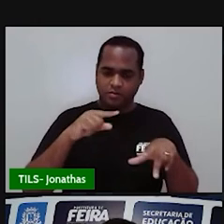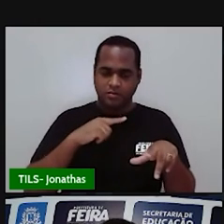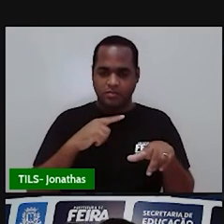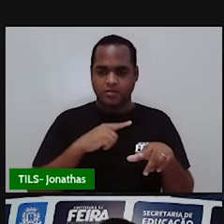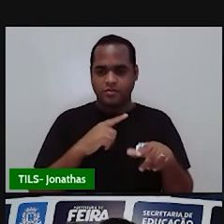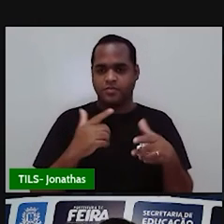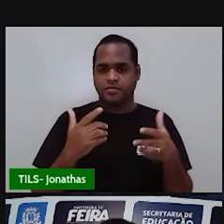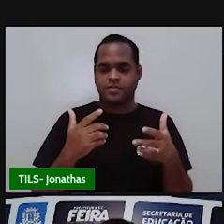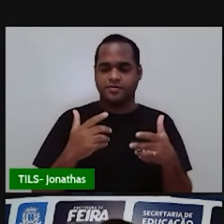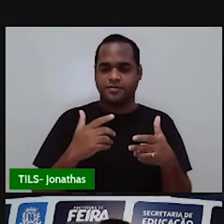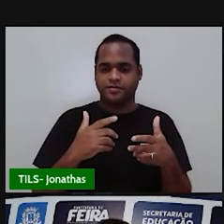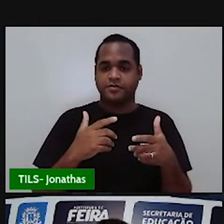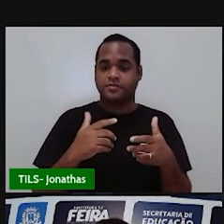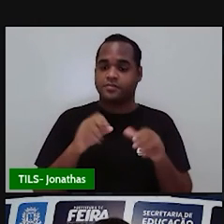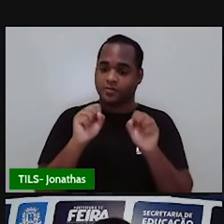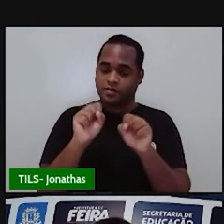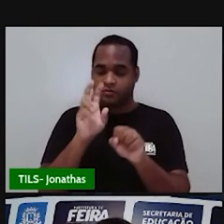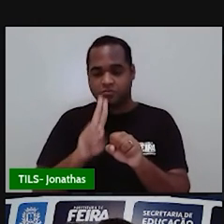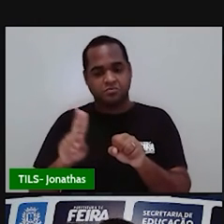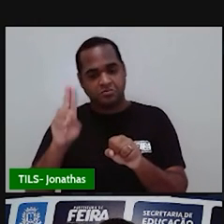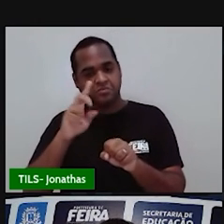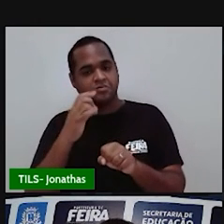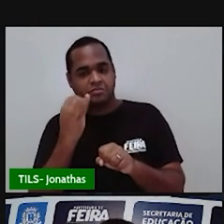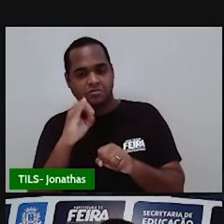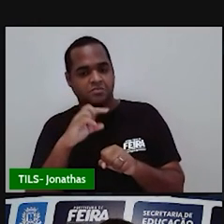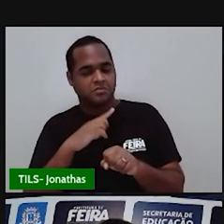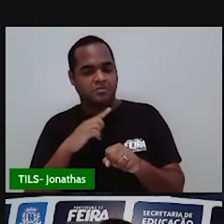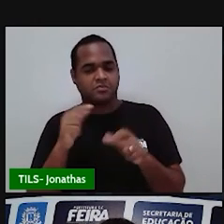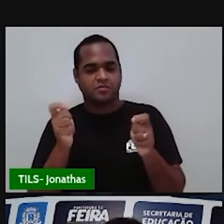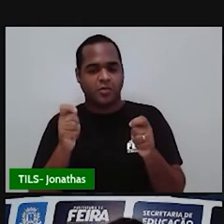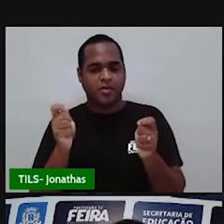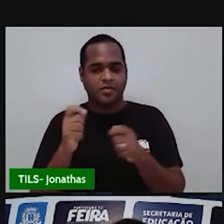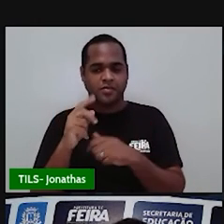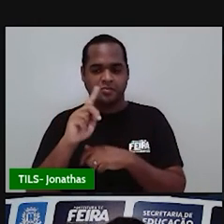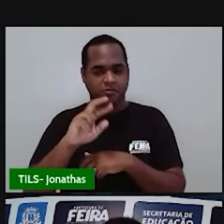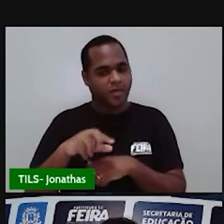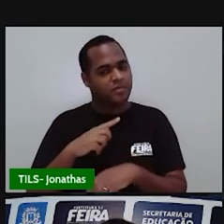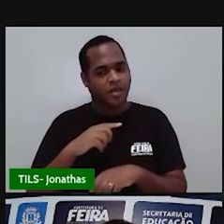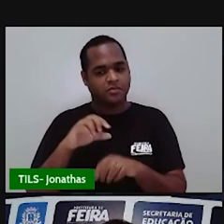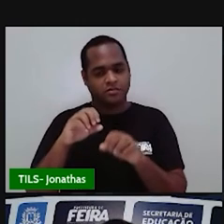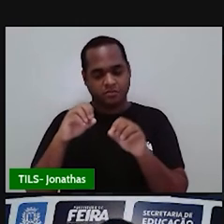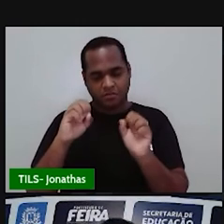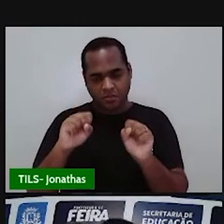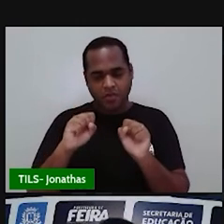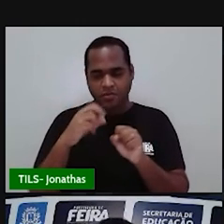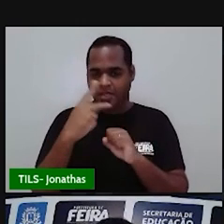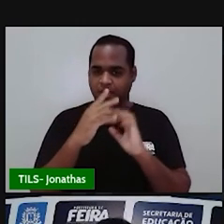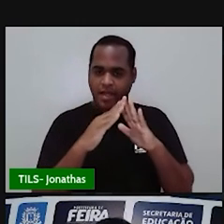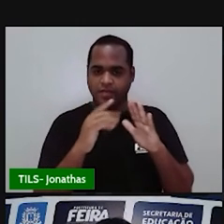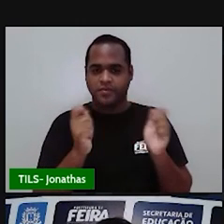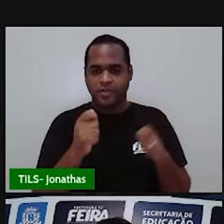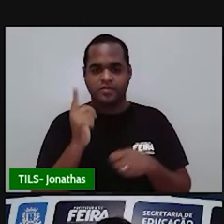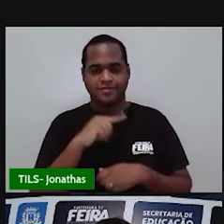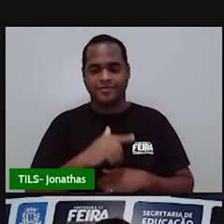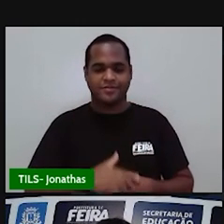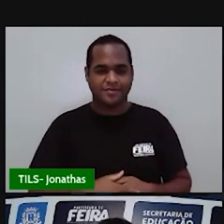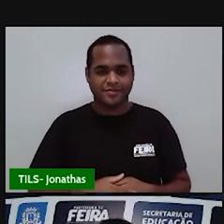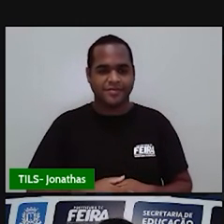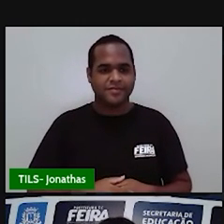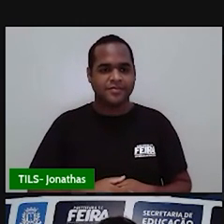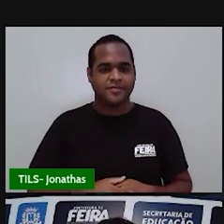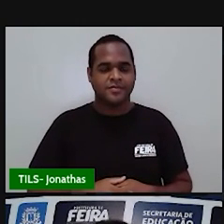que seja usado aí, dependa da energia elétrica aí, esteja em funcionamento na sua casa. Tá bom?